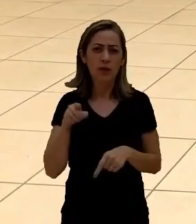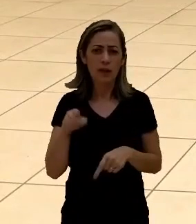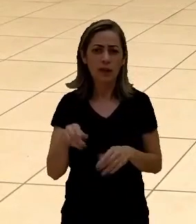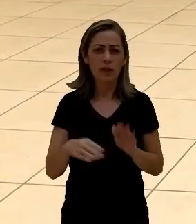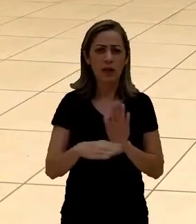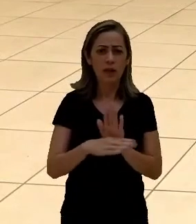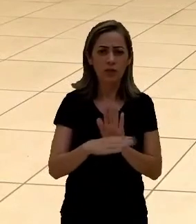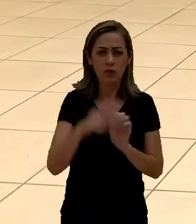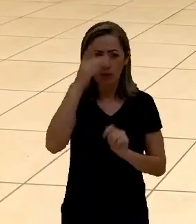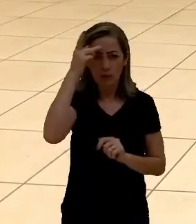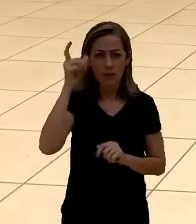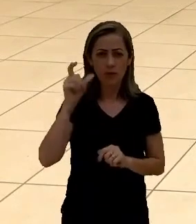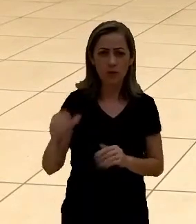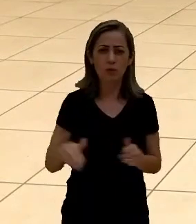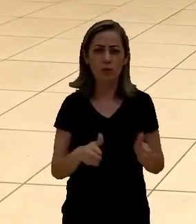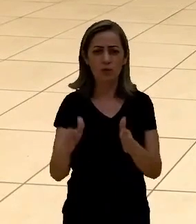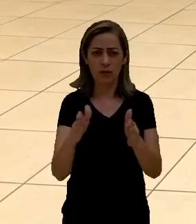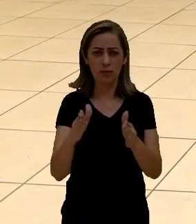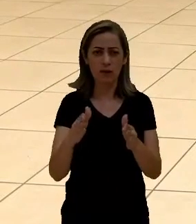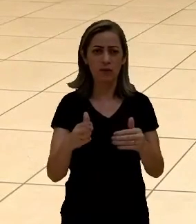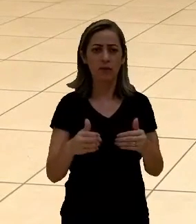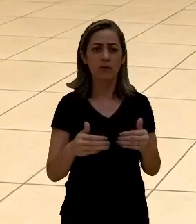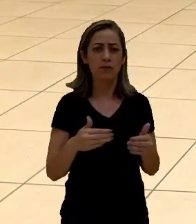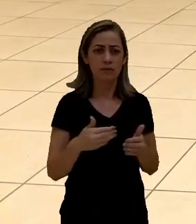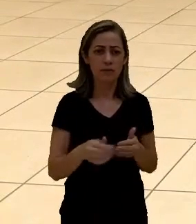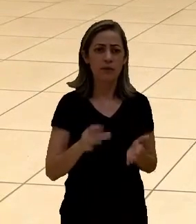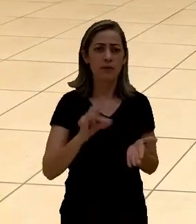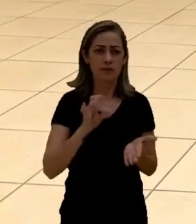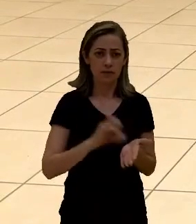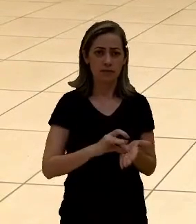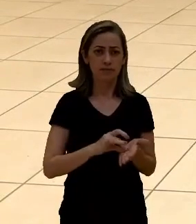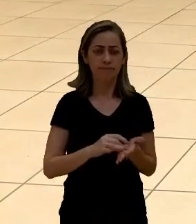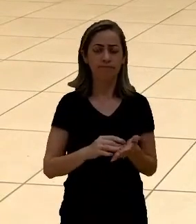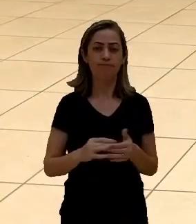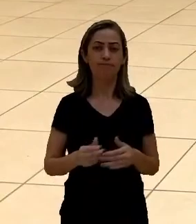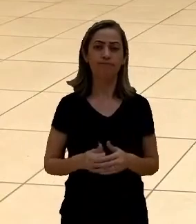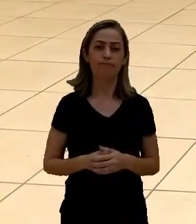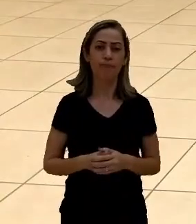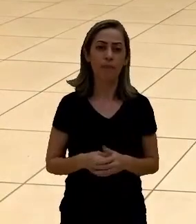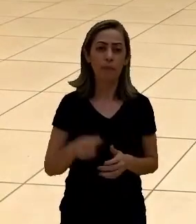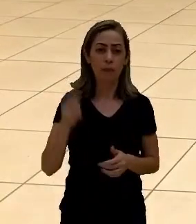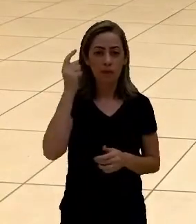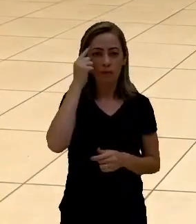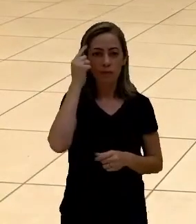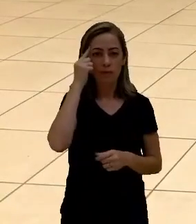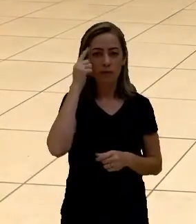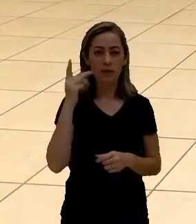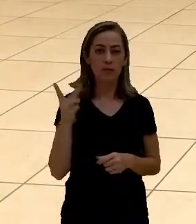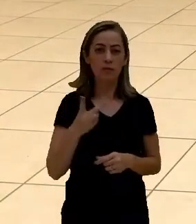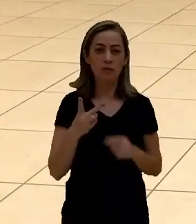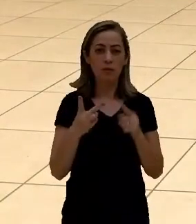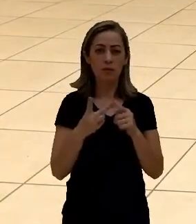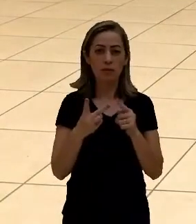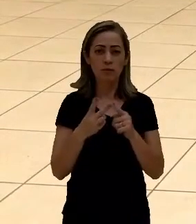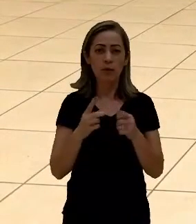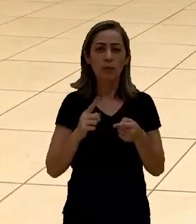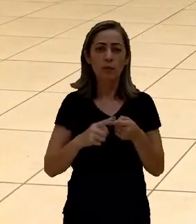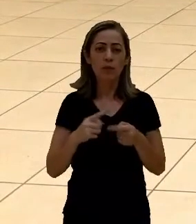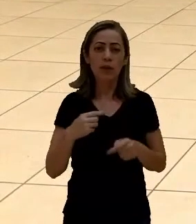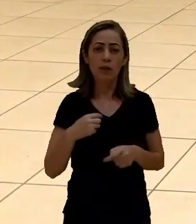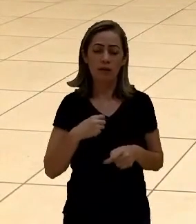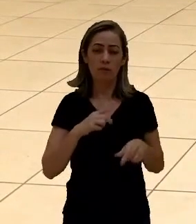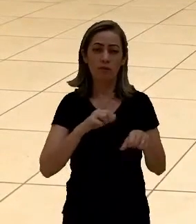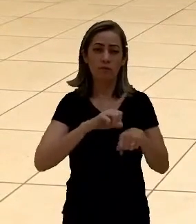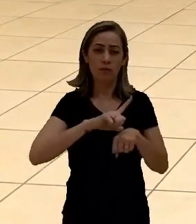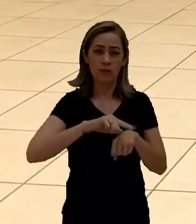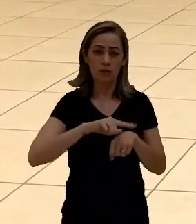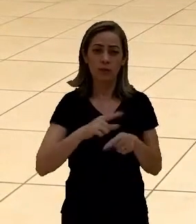então faz-nos refletir No segundo ponto né então qual foi o motivo que me levou a atrasar estee é